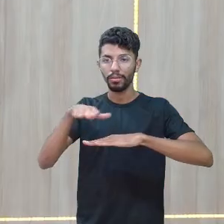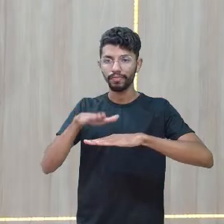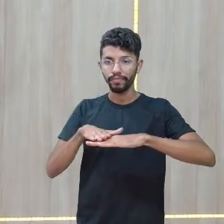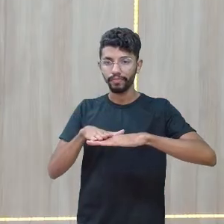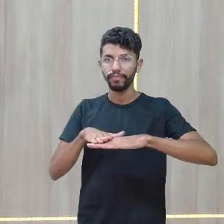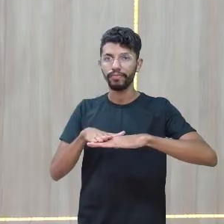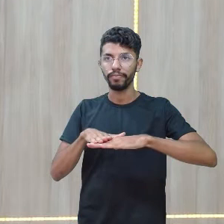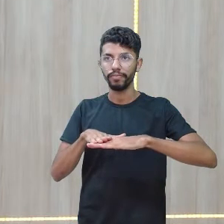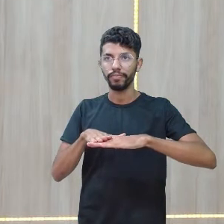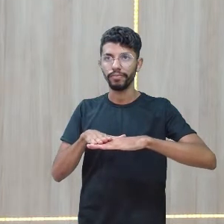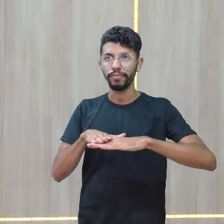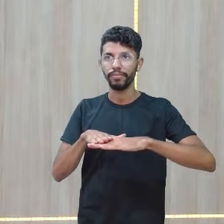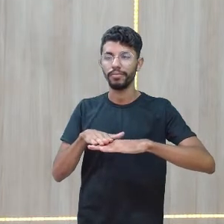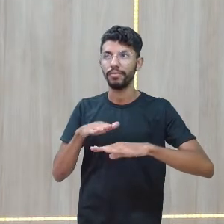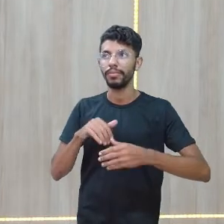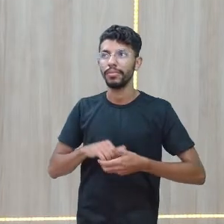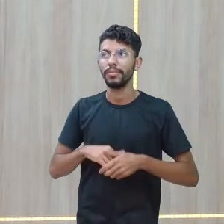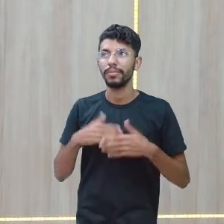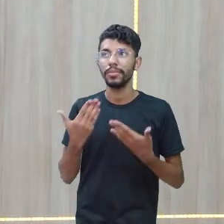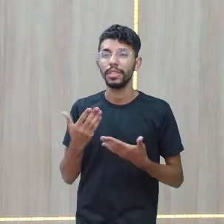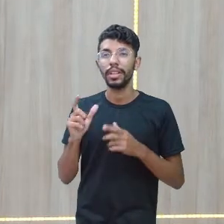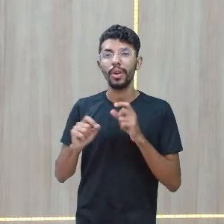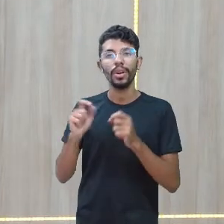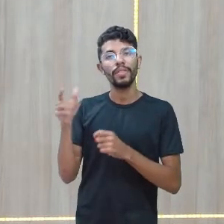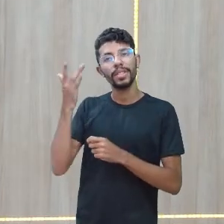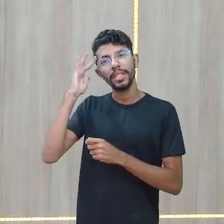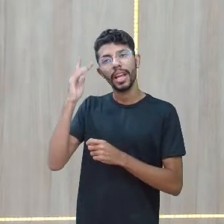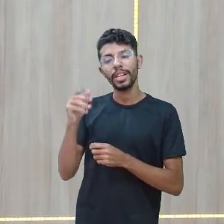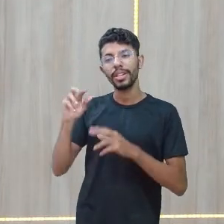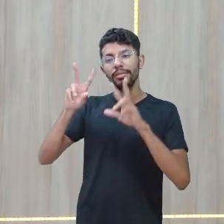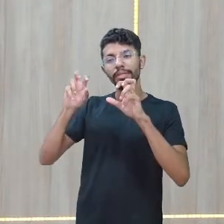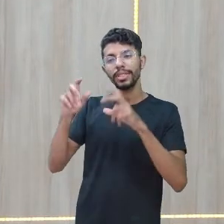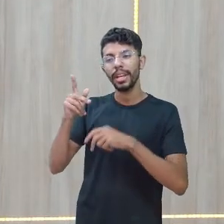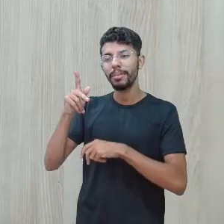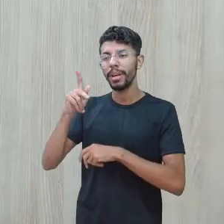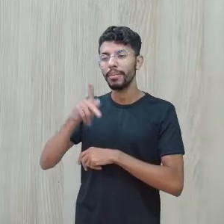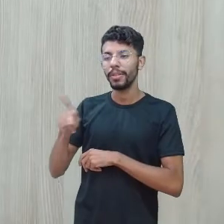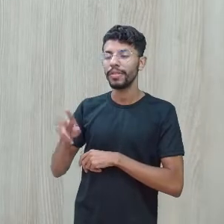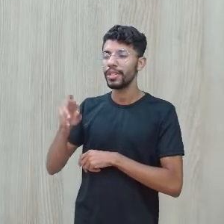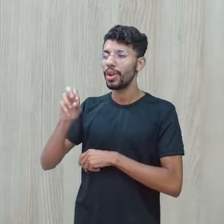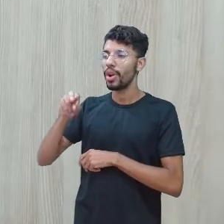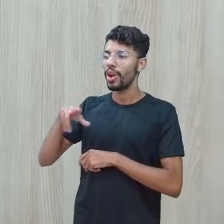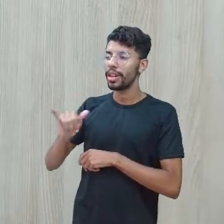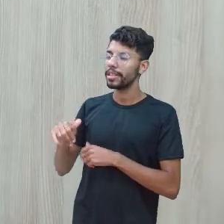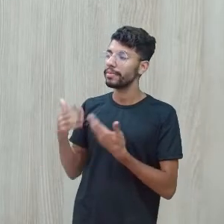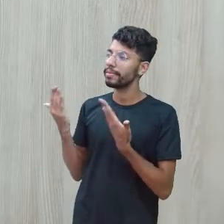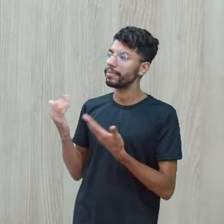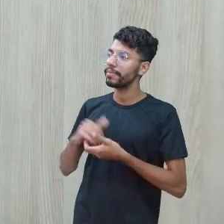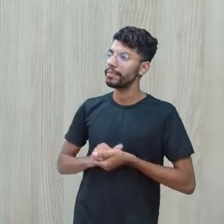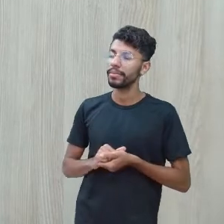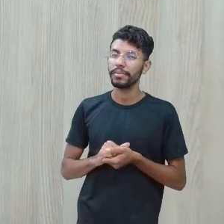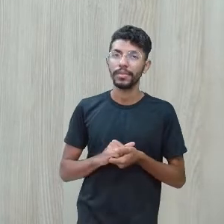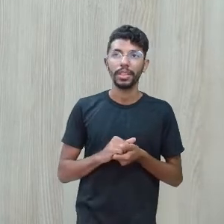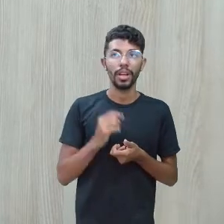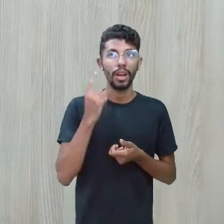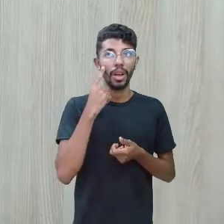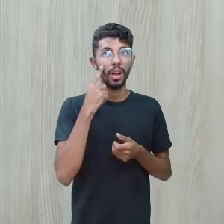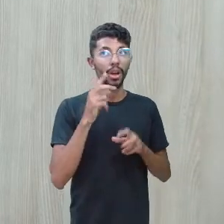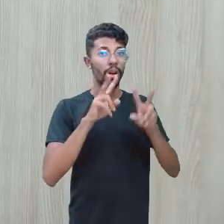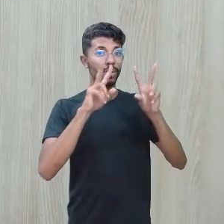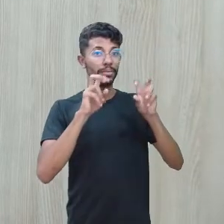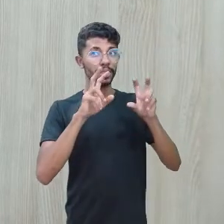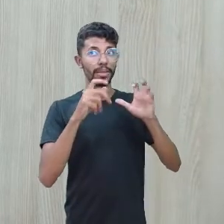Rony, o que é que você diz aí sobre o nosso assunto? Diga lá pra gente. O assunto da forma imperativa, para mim, é